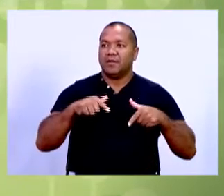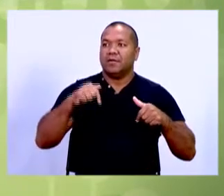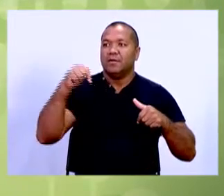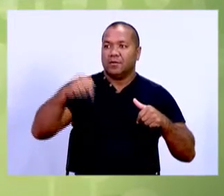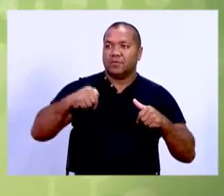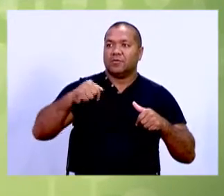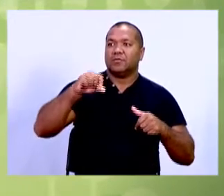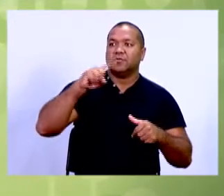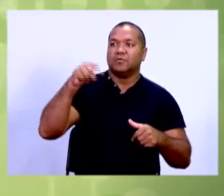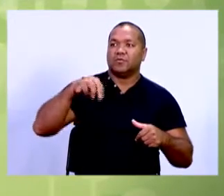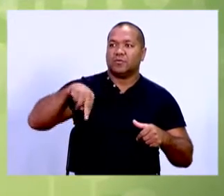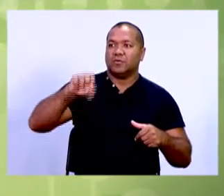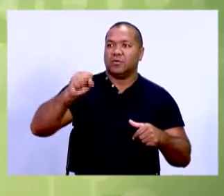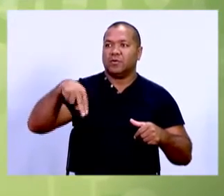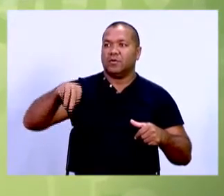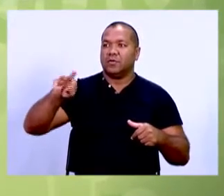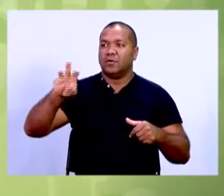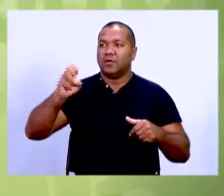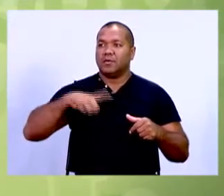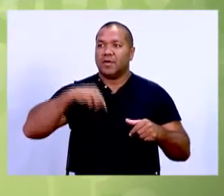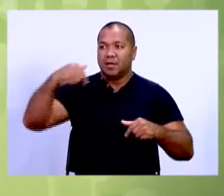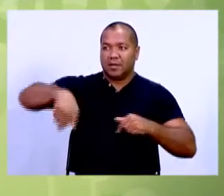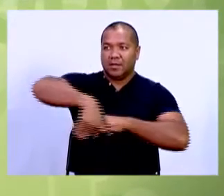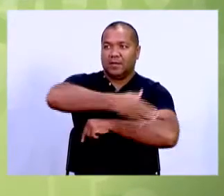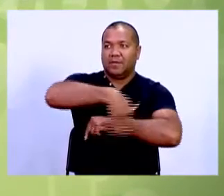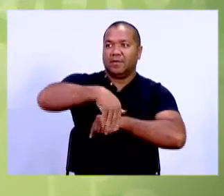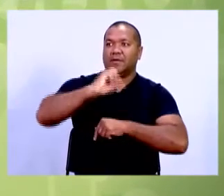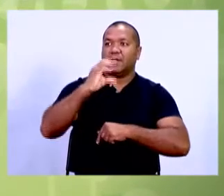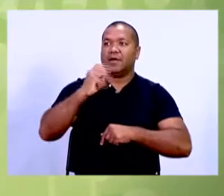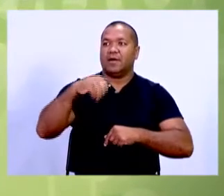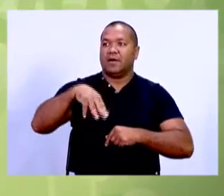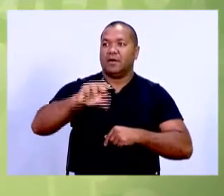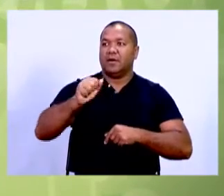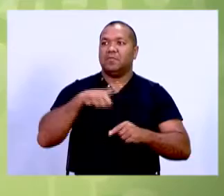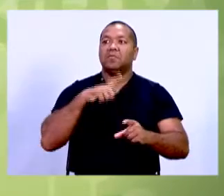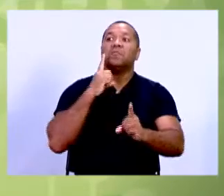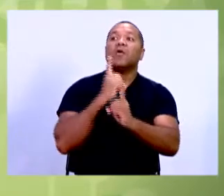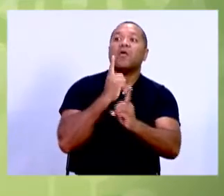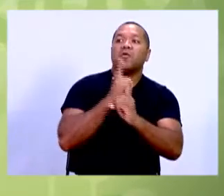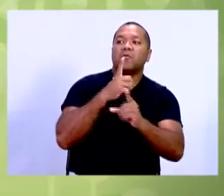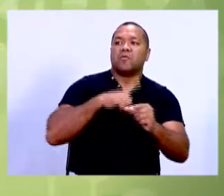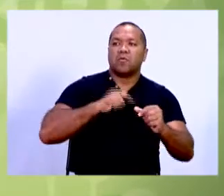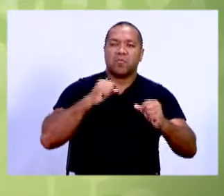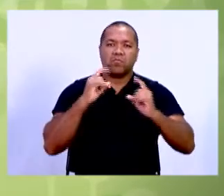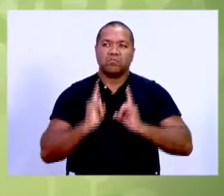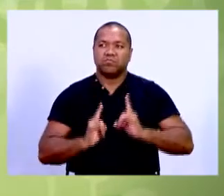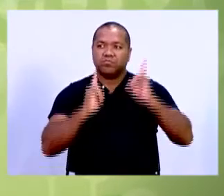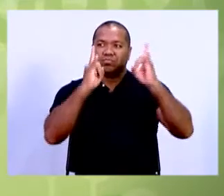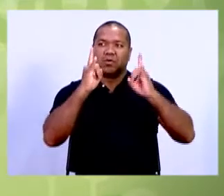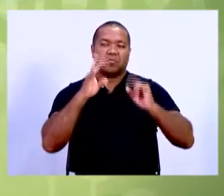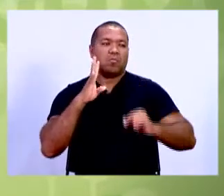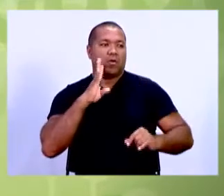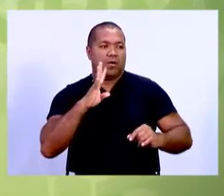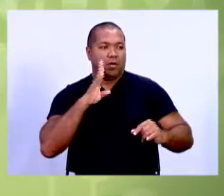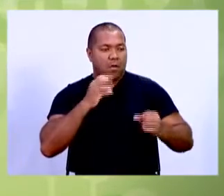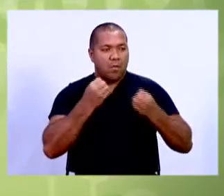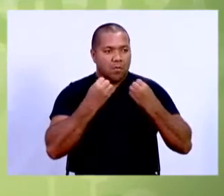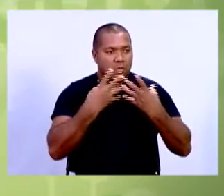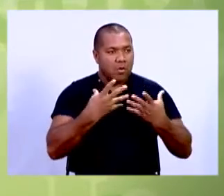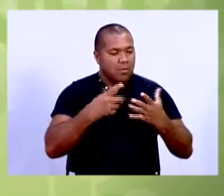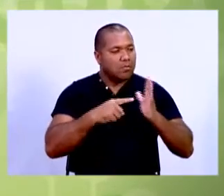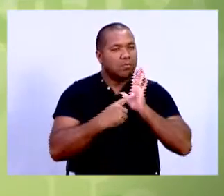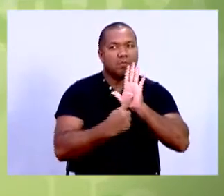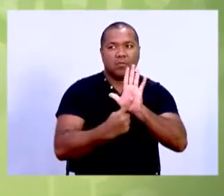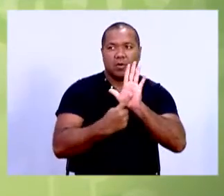Zona Norte, do campus Calama. Nós encontramos uma estrutura muito interessante, uma estrutura que mostra que esse